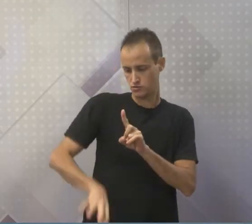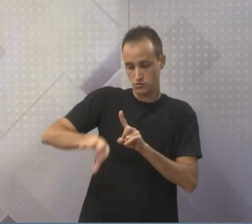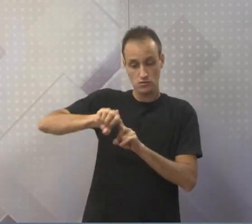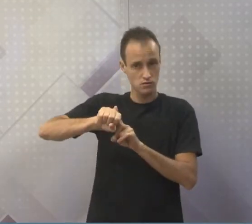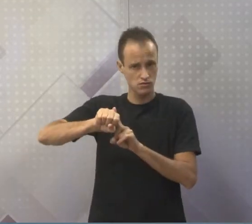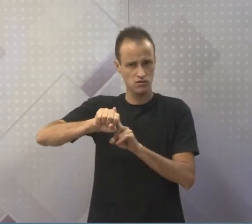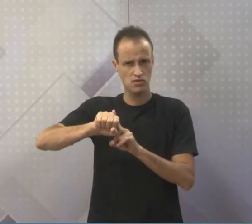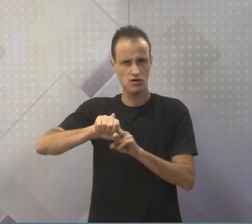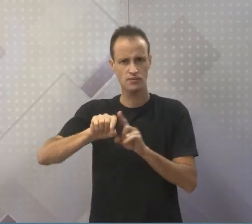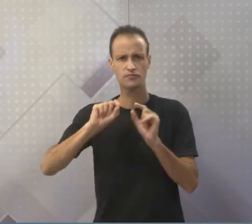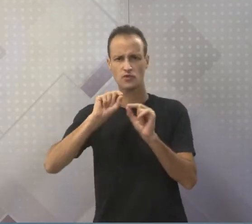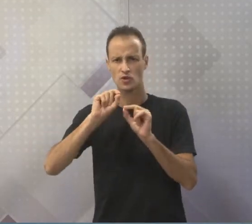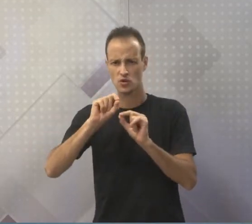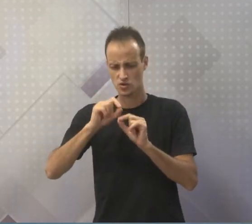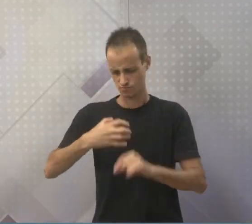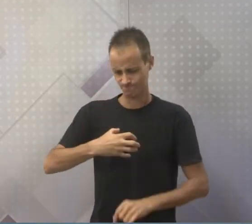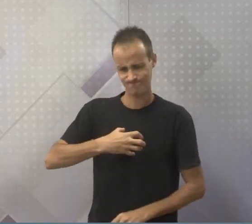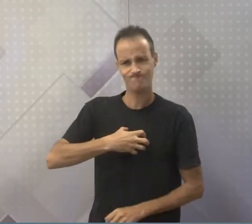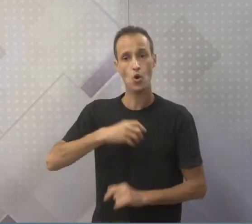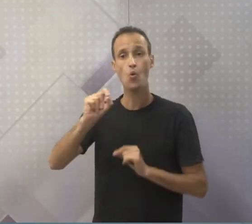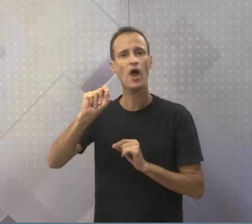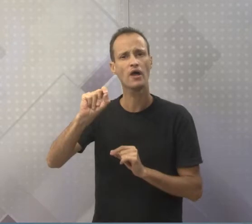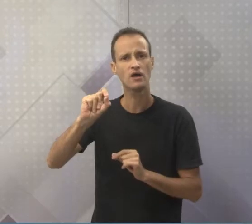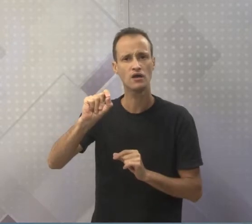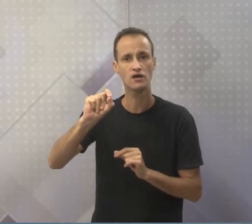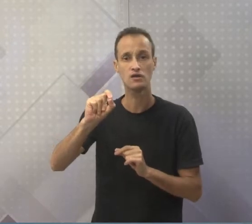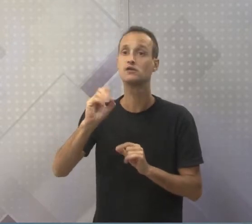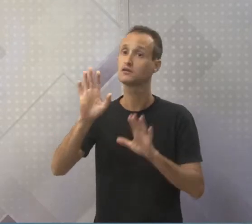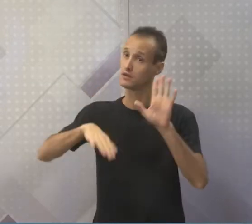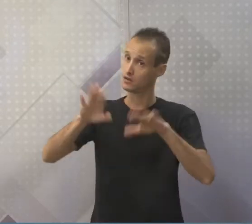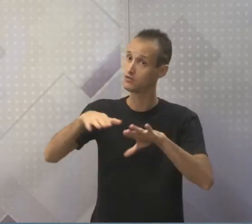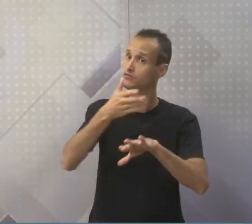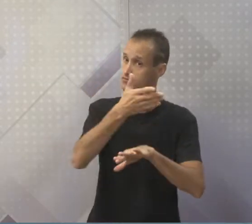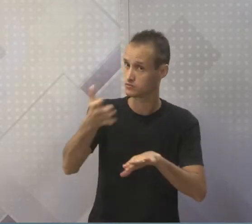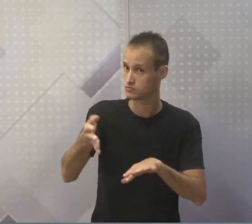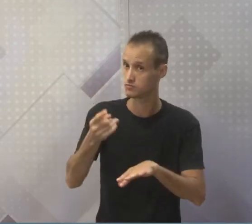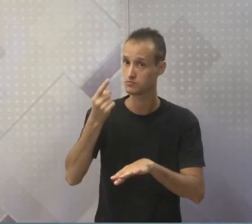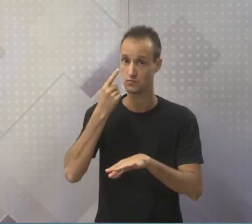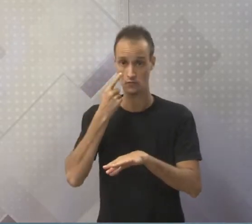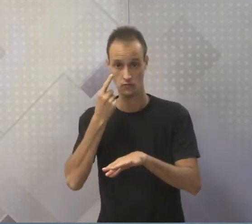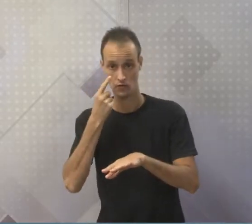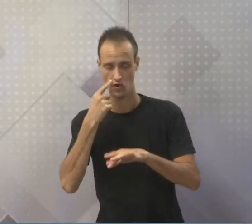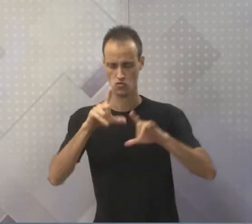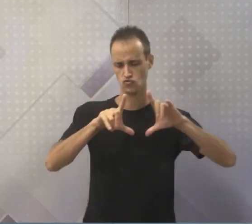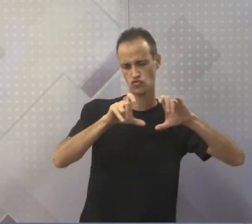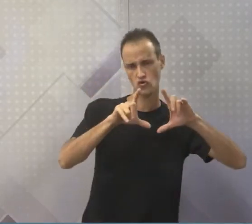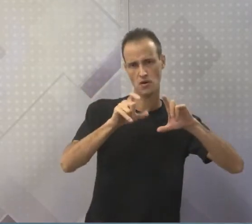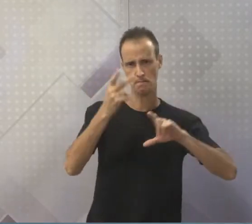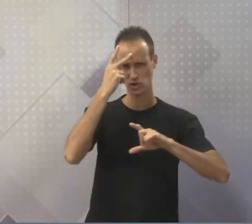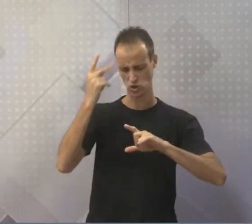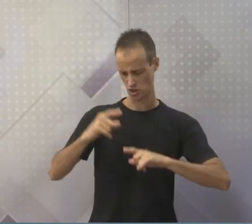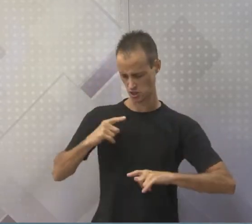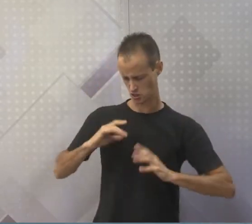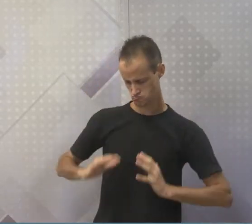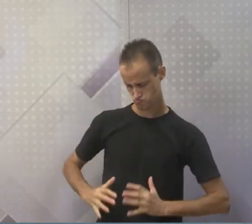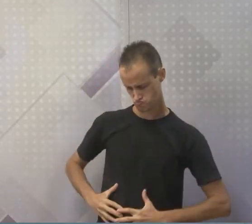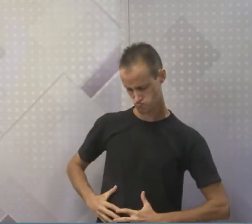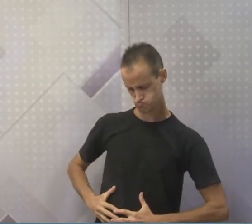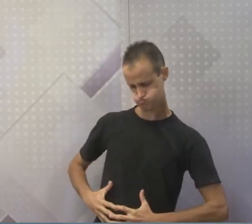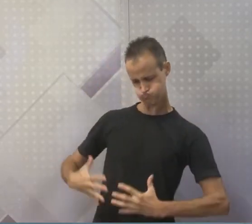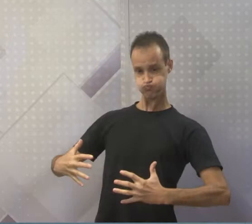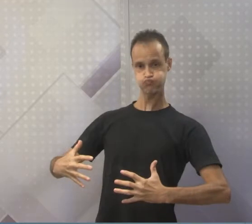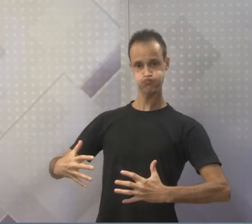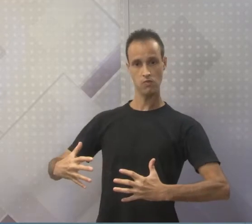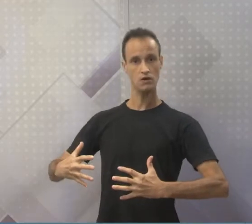provocam um sintoma muito claro. Você já deve ter visto, pelo menos em imagens, né, pessoas que têm a barriga muito